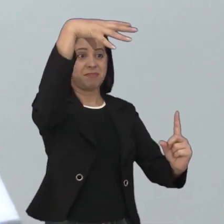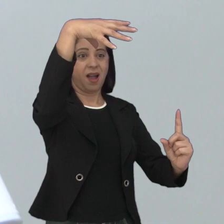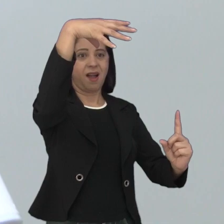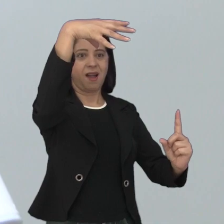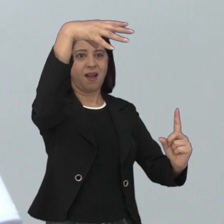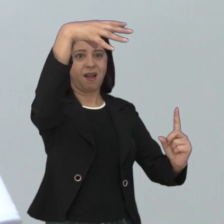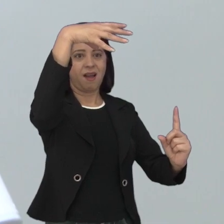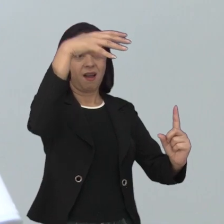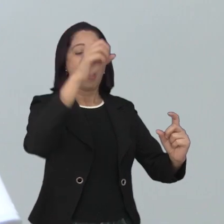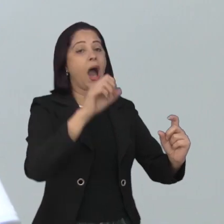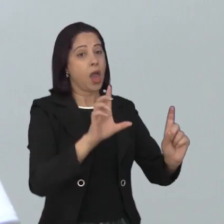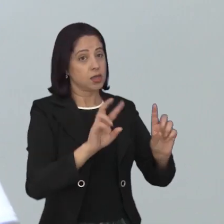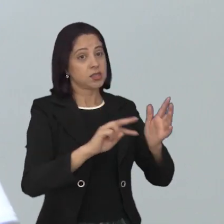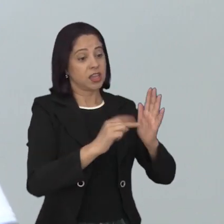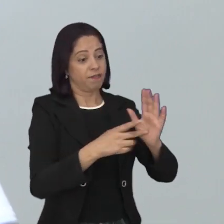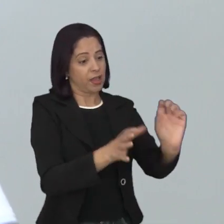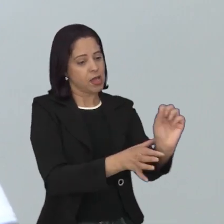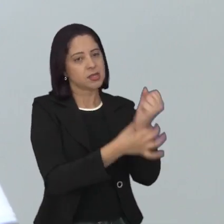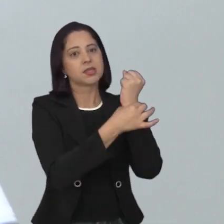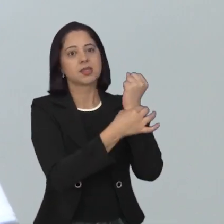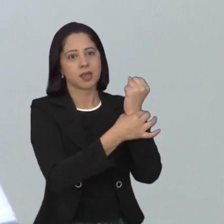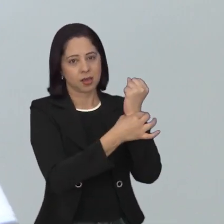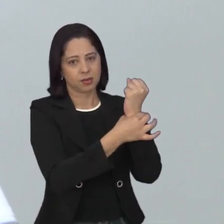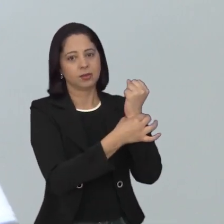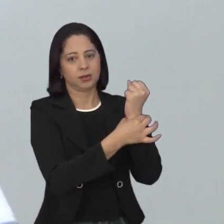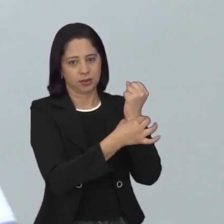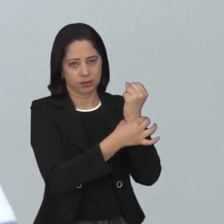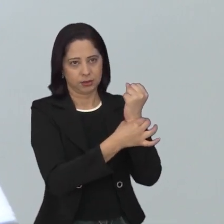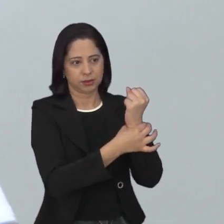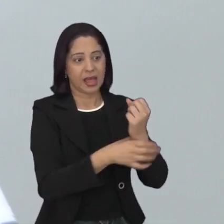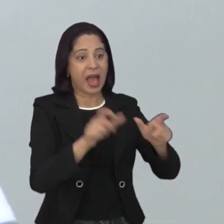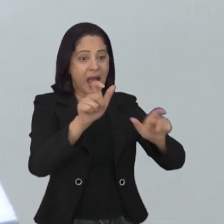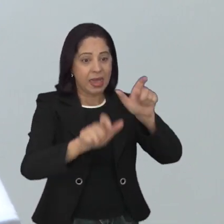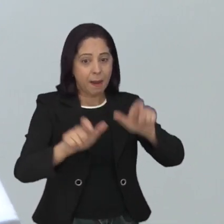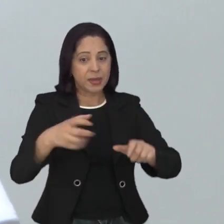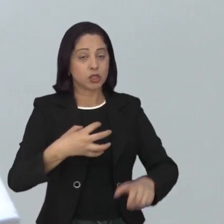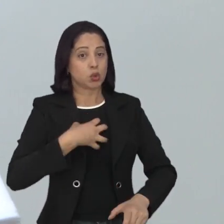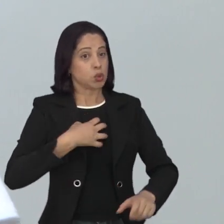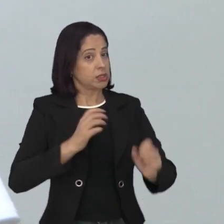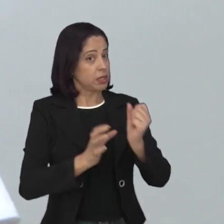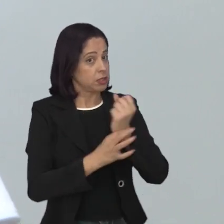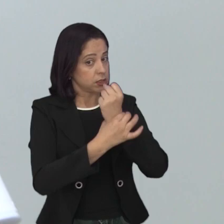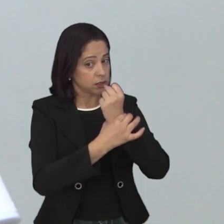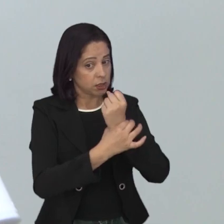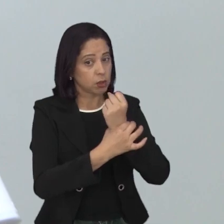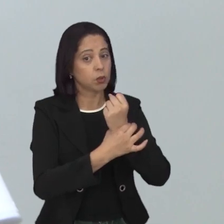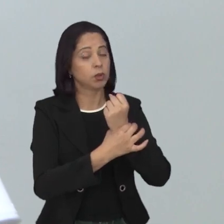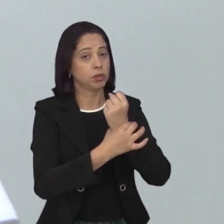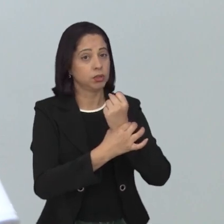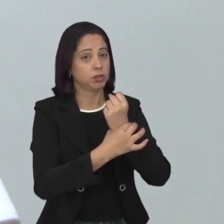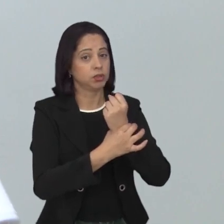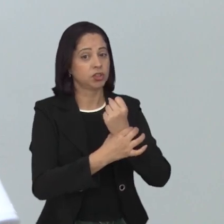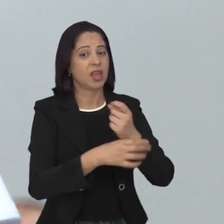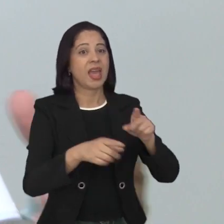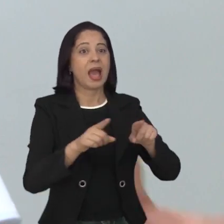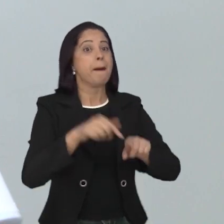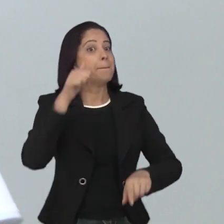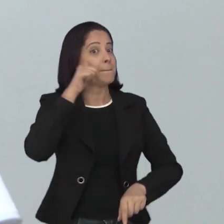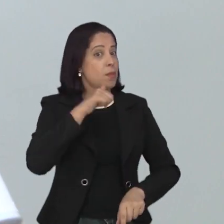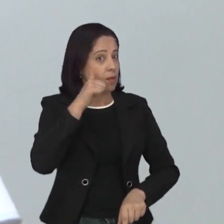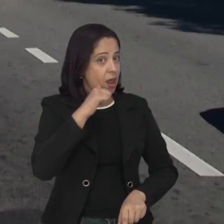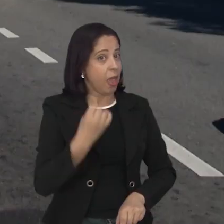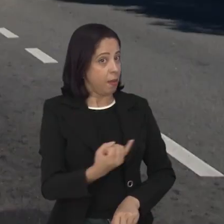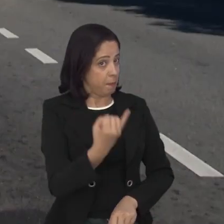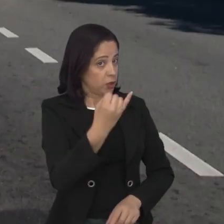publicidade também vai trazer segurança Então traz segurança pro usuário e a segurança paraas